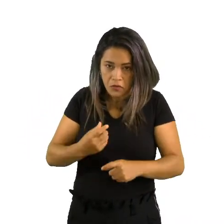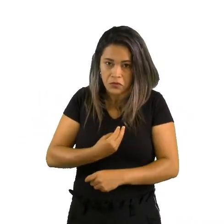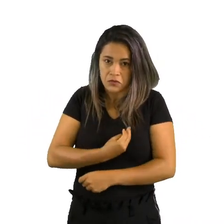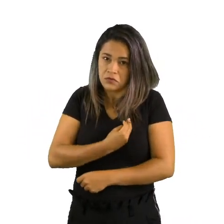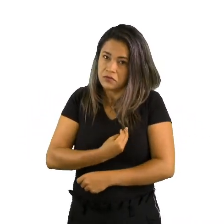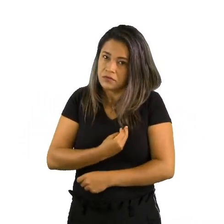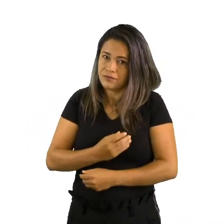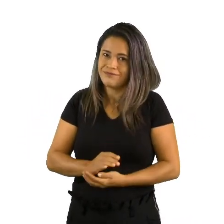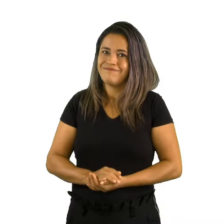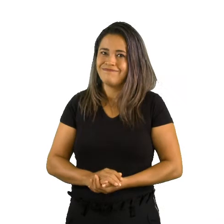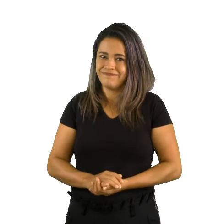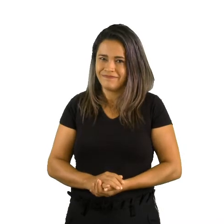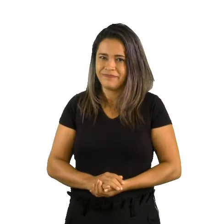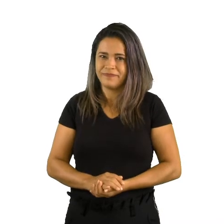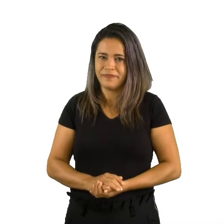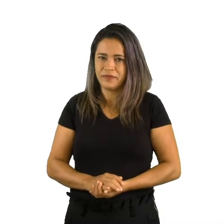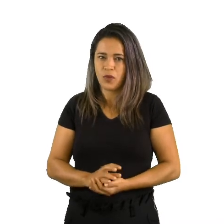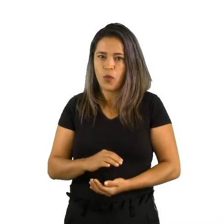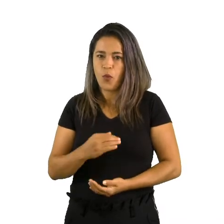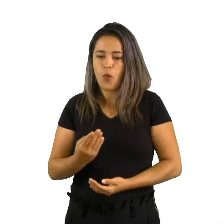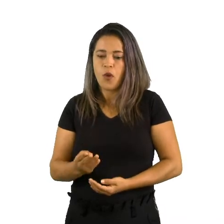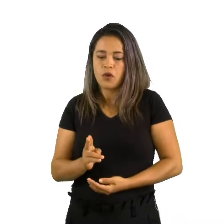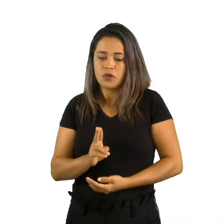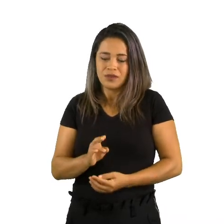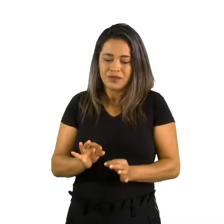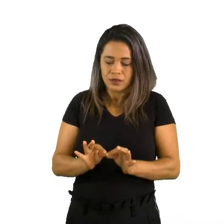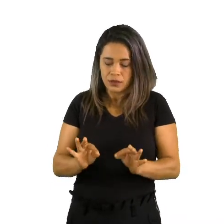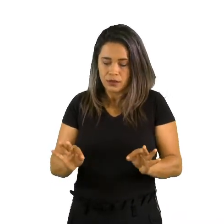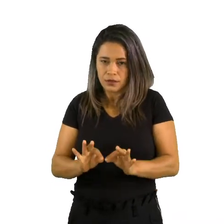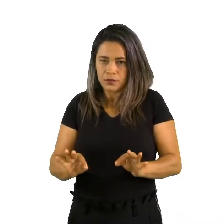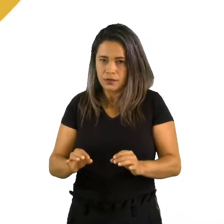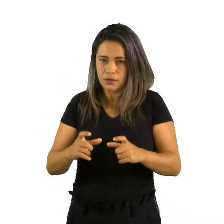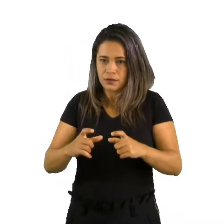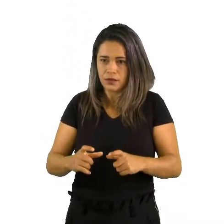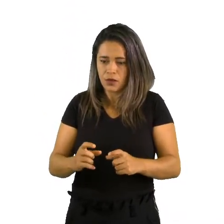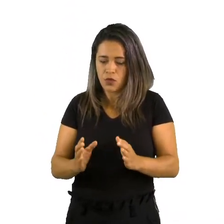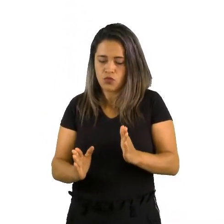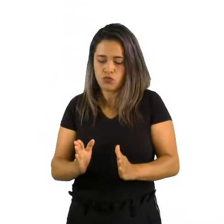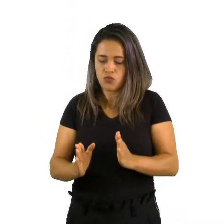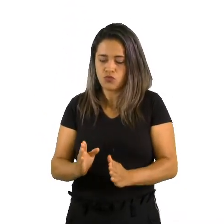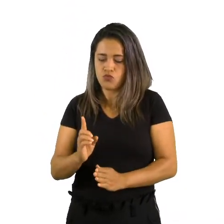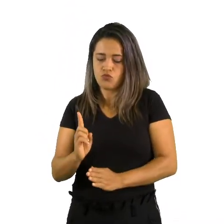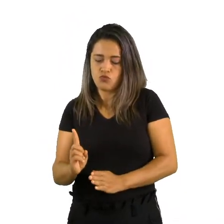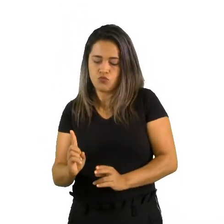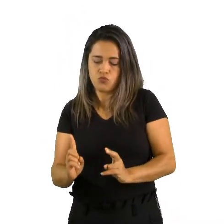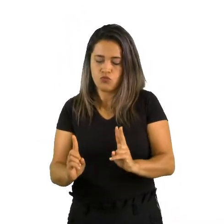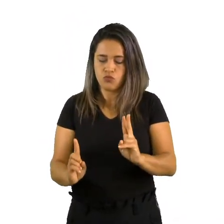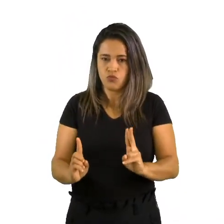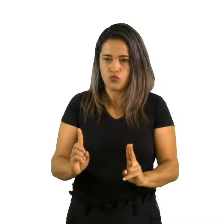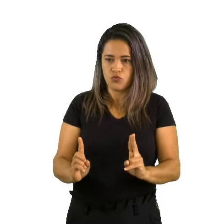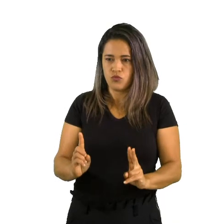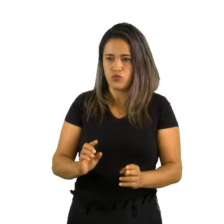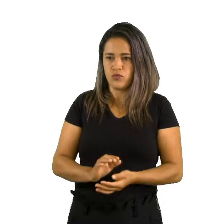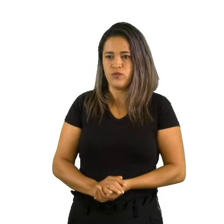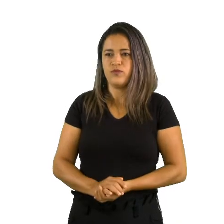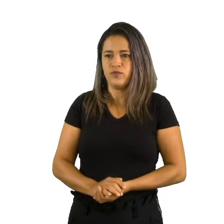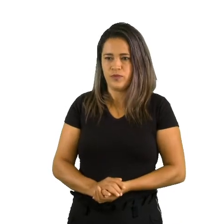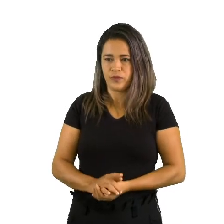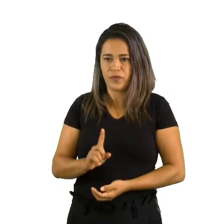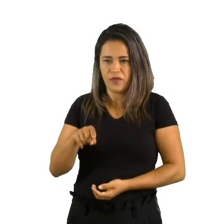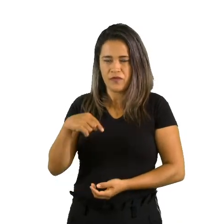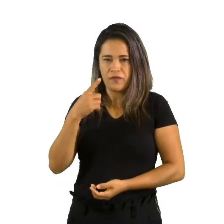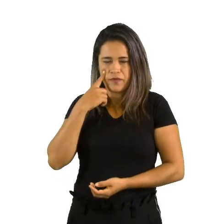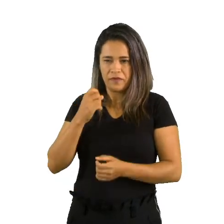e quais unidades de medida que vão ter entre o 1 e o 2. Vamos para o próximo slide aí para